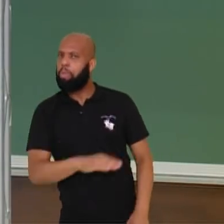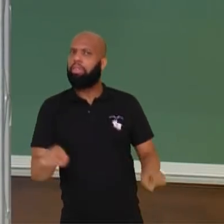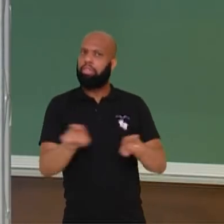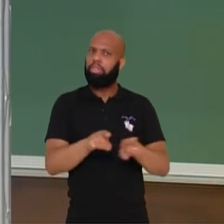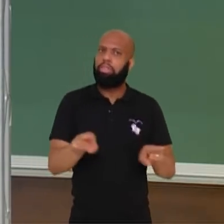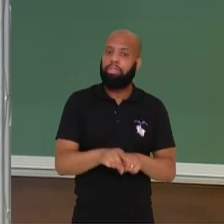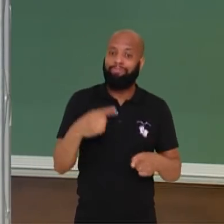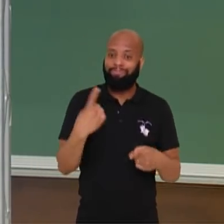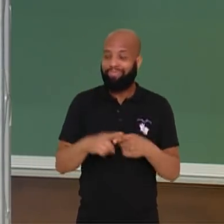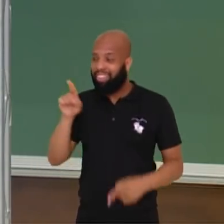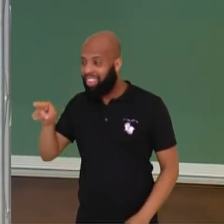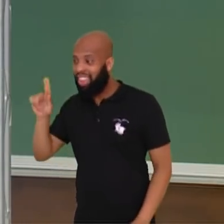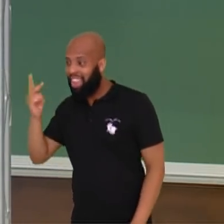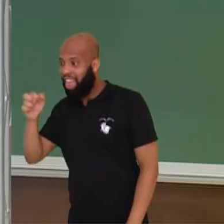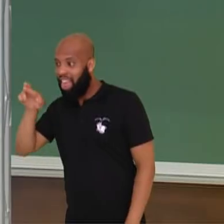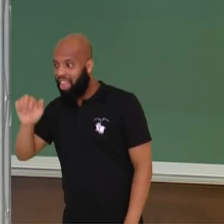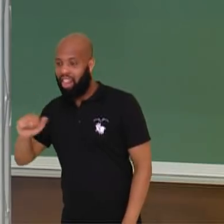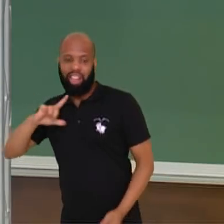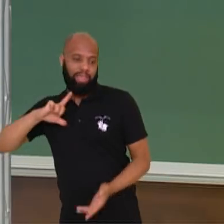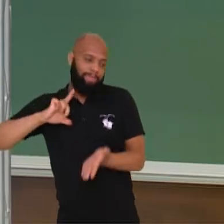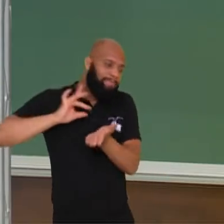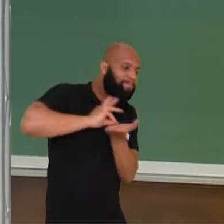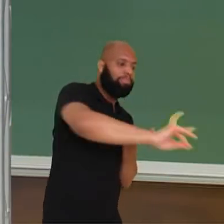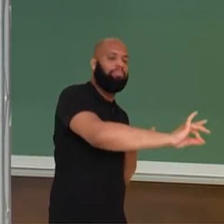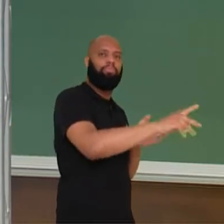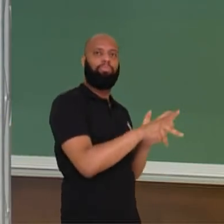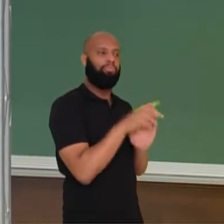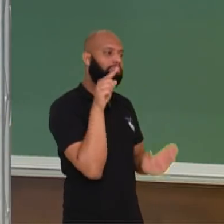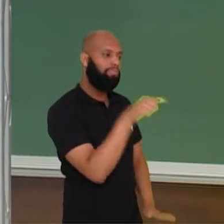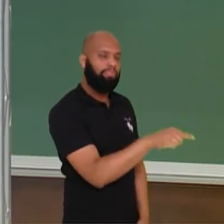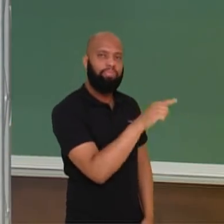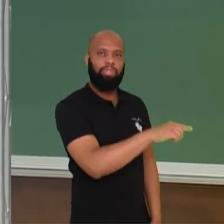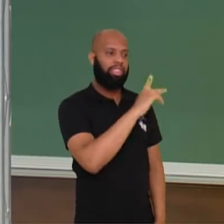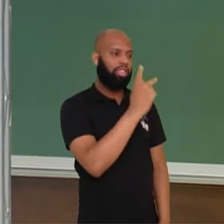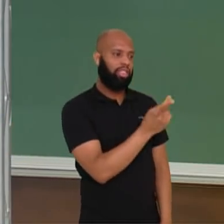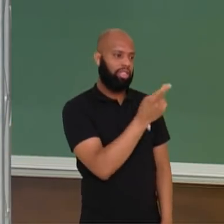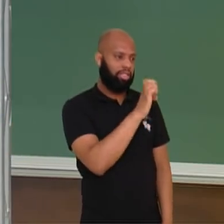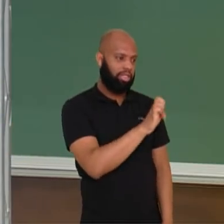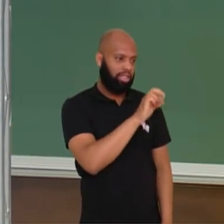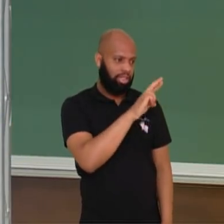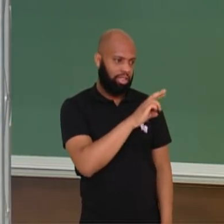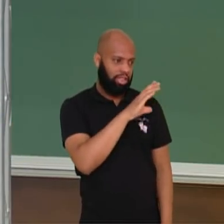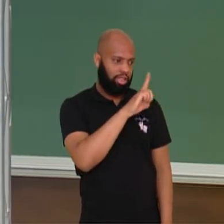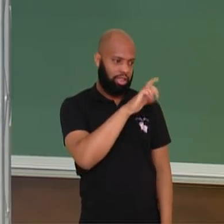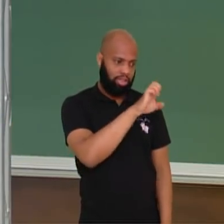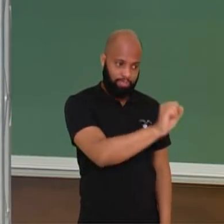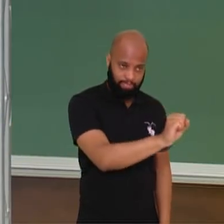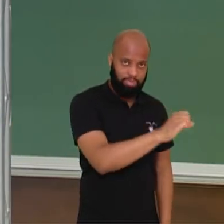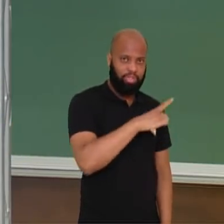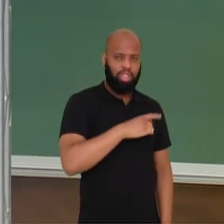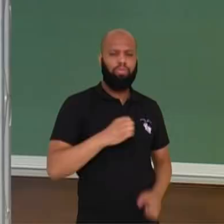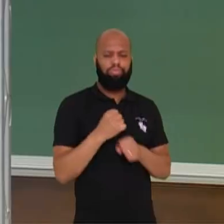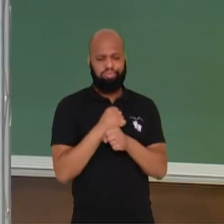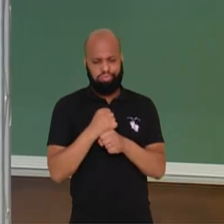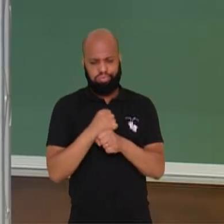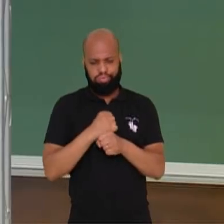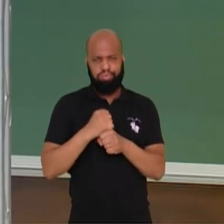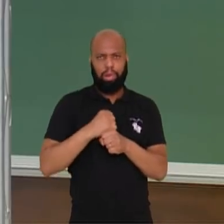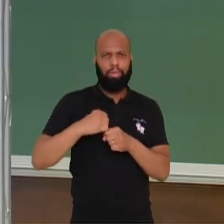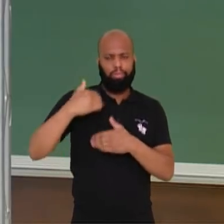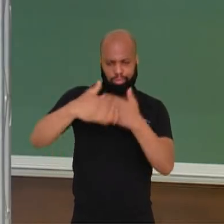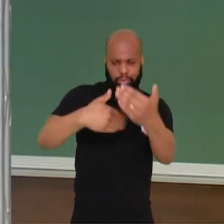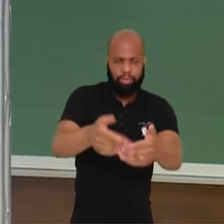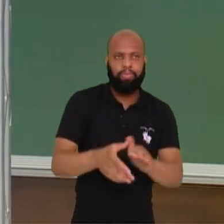inimizade de Hera, desde o berço que ela já tenta matar o Hércules, né, vinha de muito tempo e vai seguir toda a mitologia